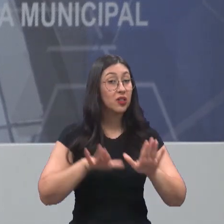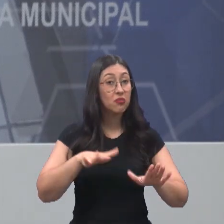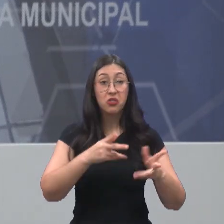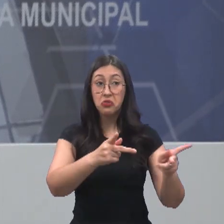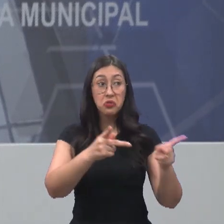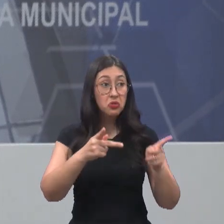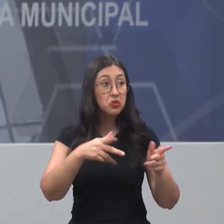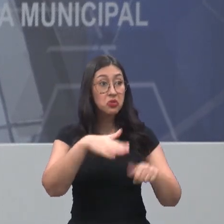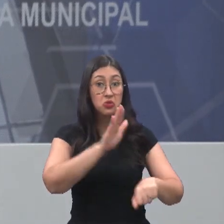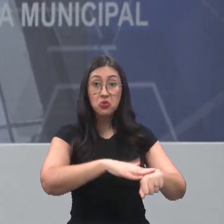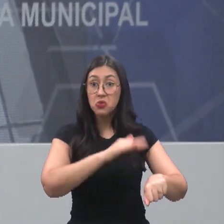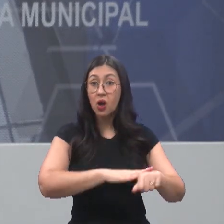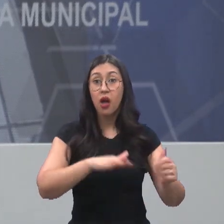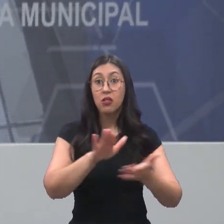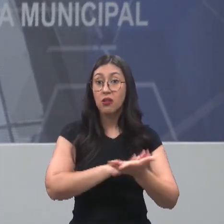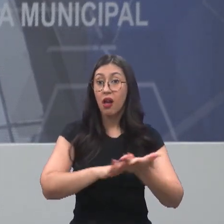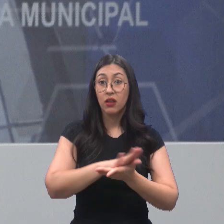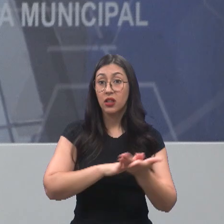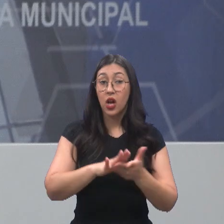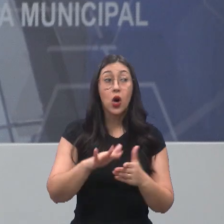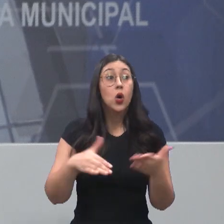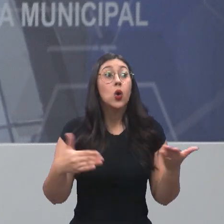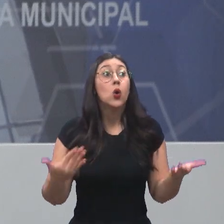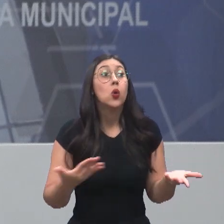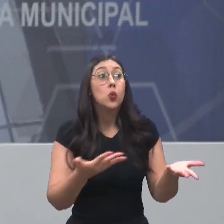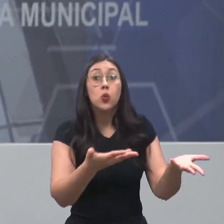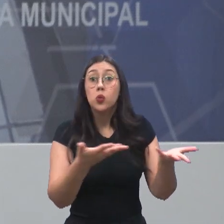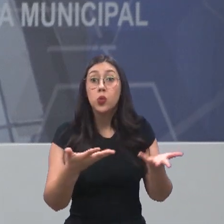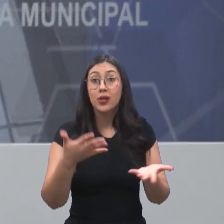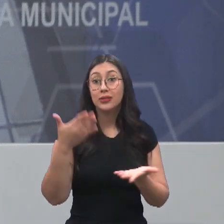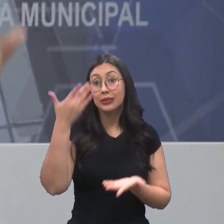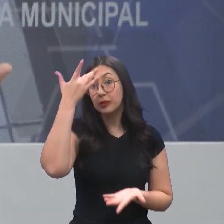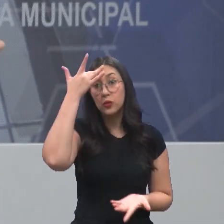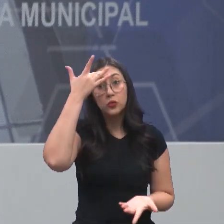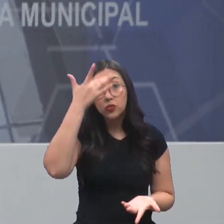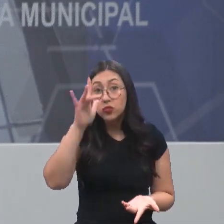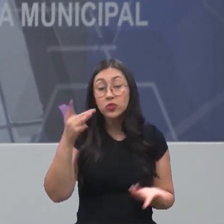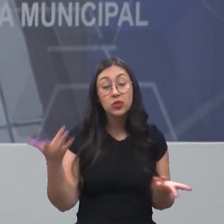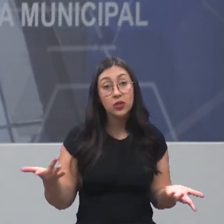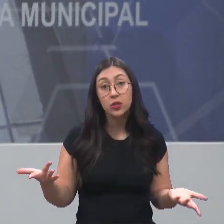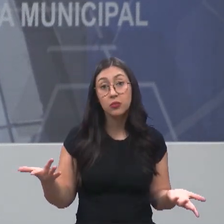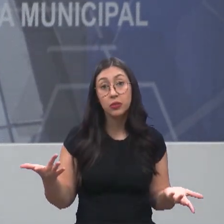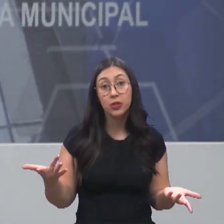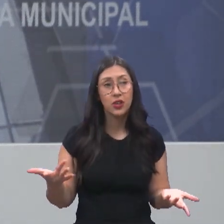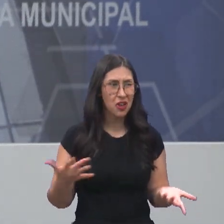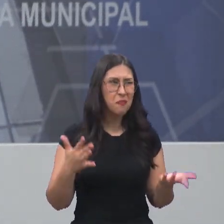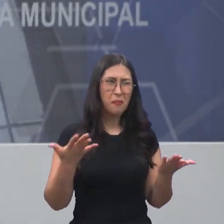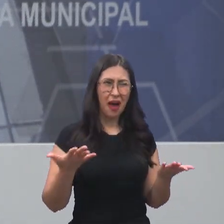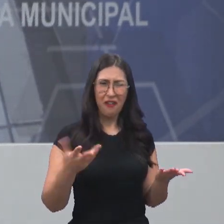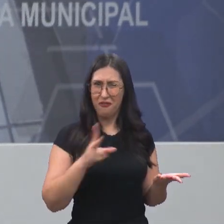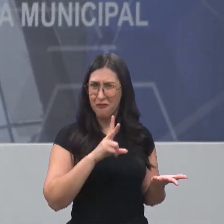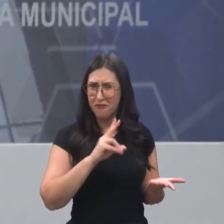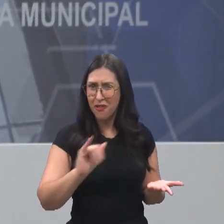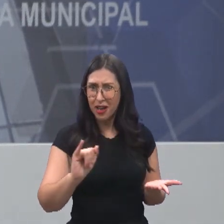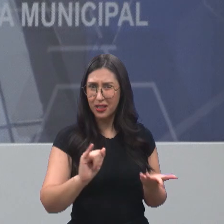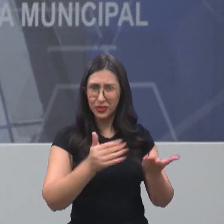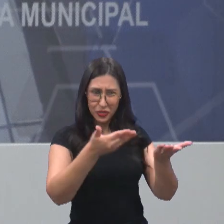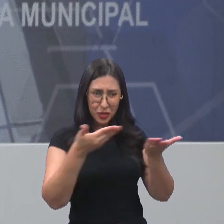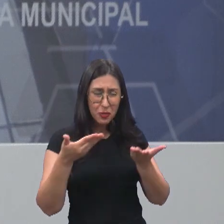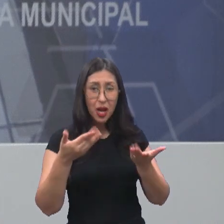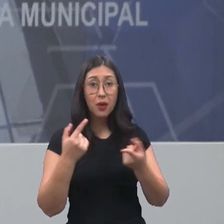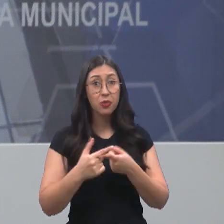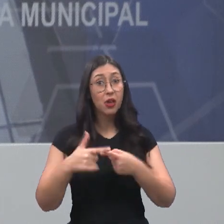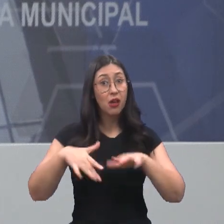sabe quando vai ser chamada. Se é que vai ser chamada, se é que já não deram baixa no sistema